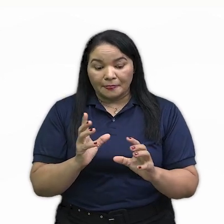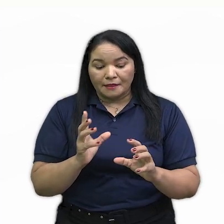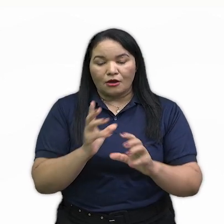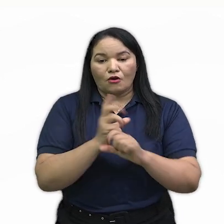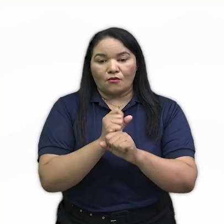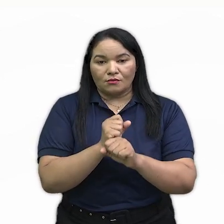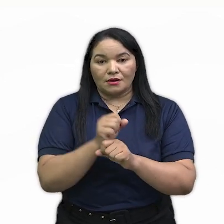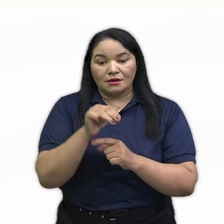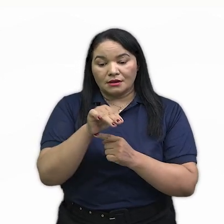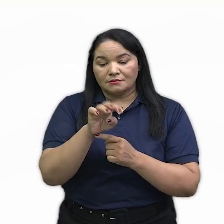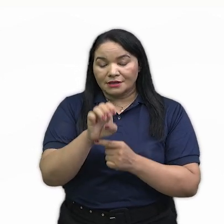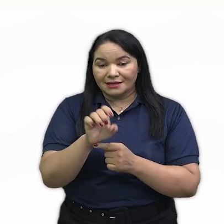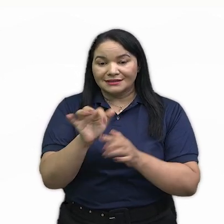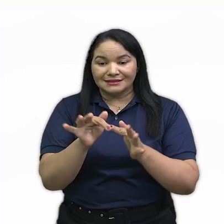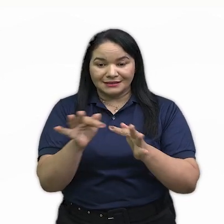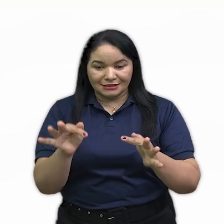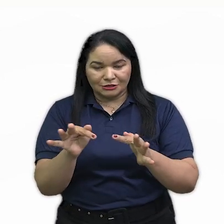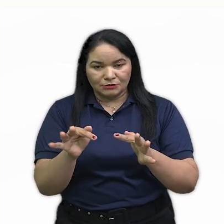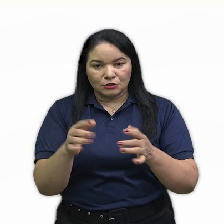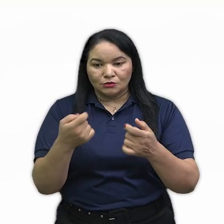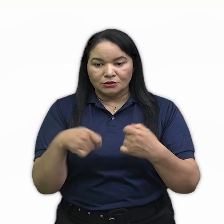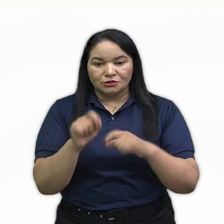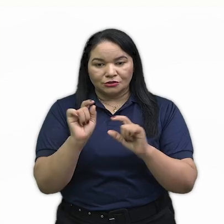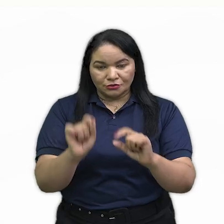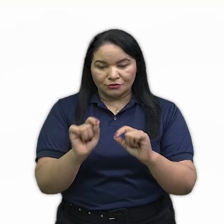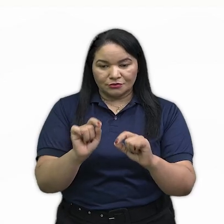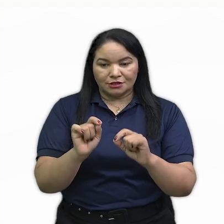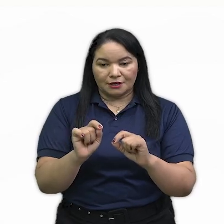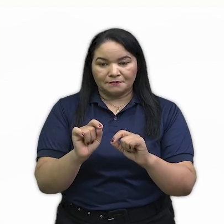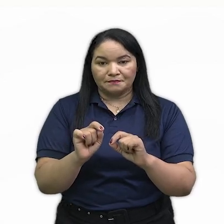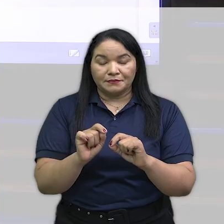a média simples, basta você fazer